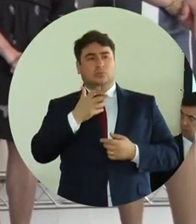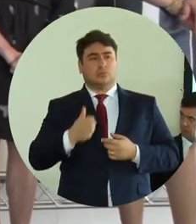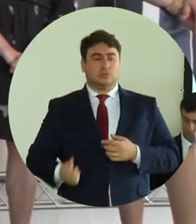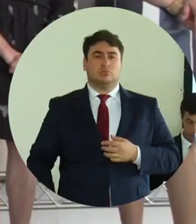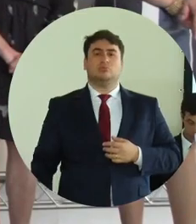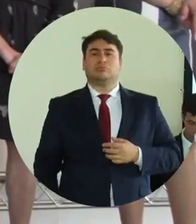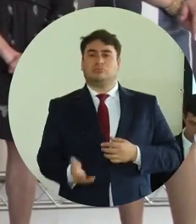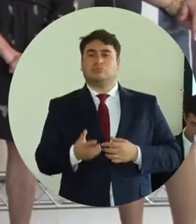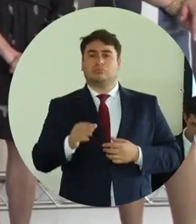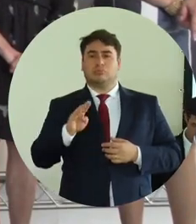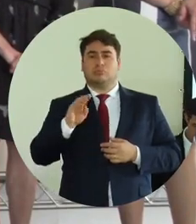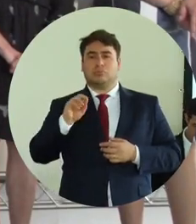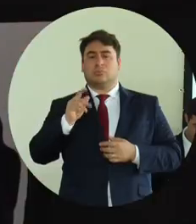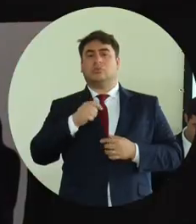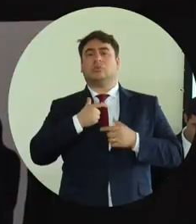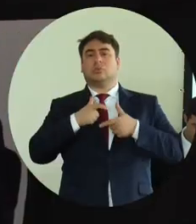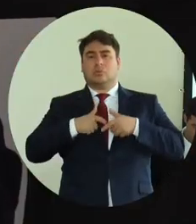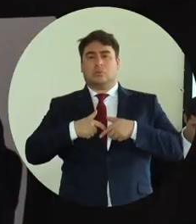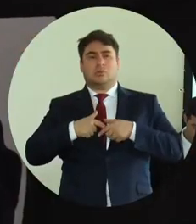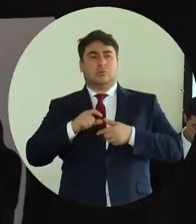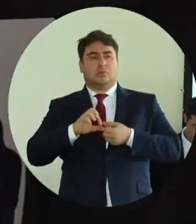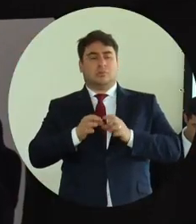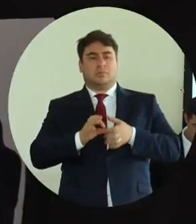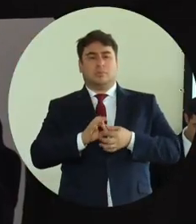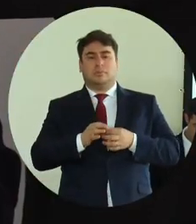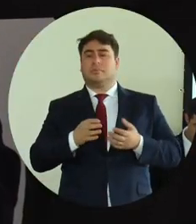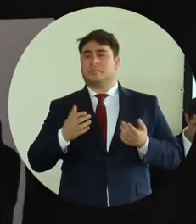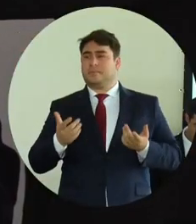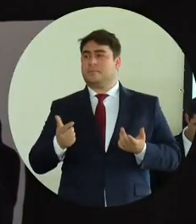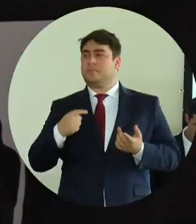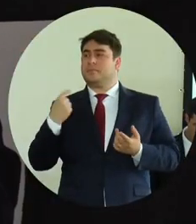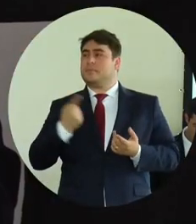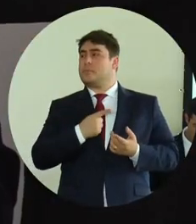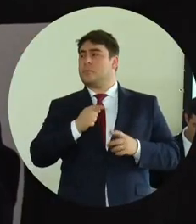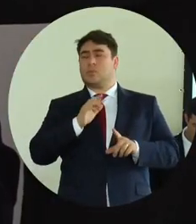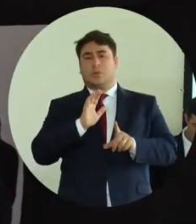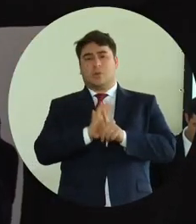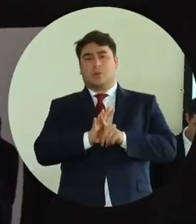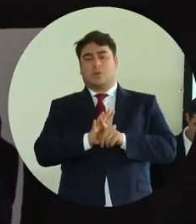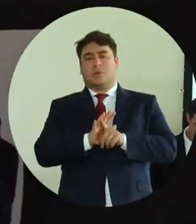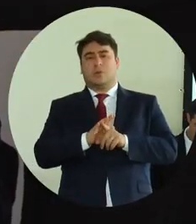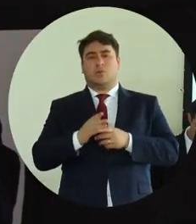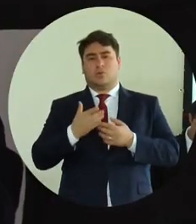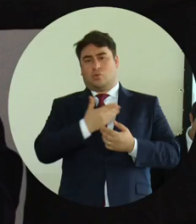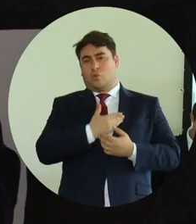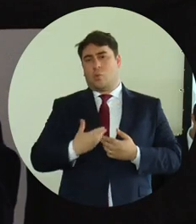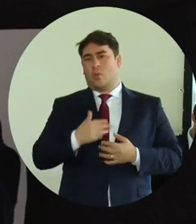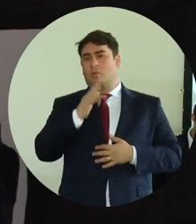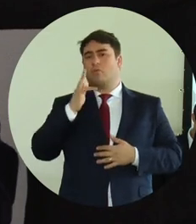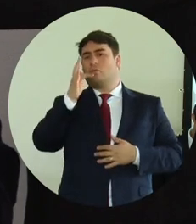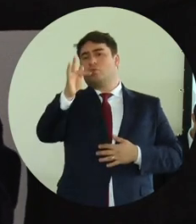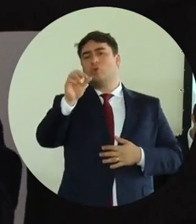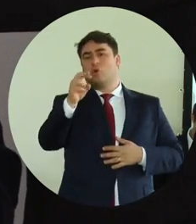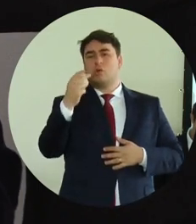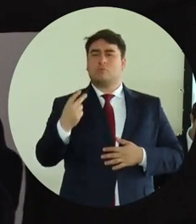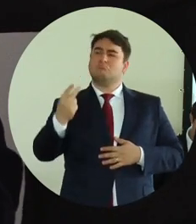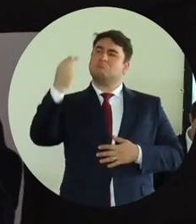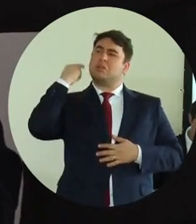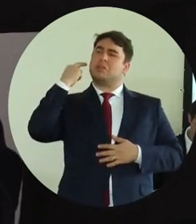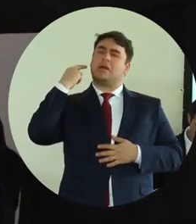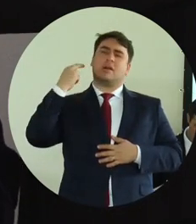os paraatletas. Nós vamos legislar para isso, nós vamos governar para isso, ou nós vamos olhar para